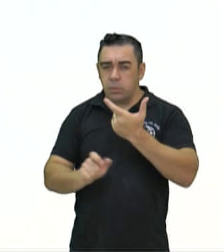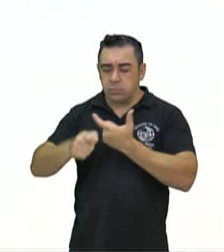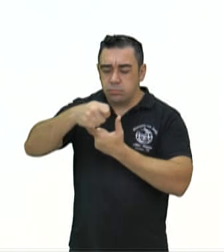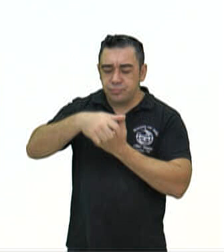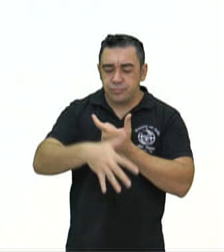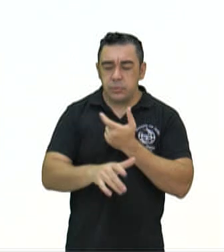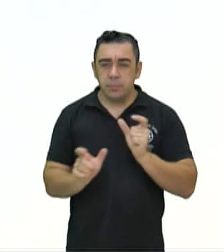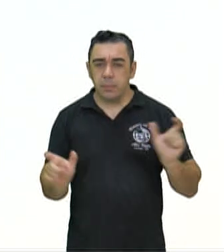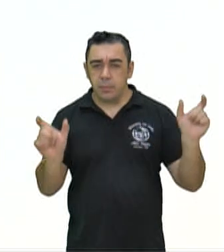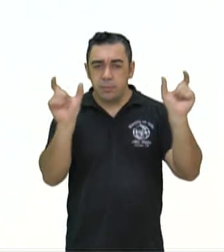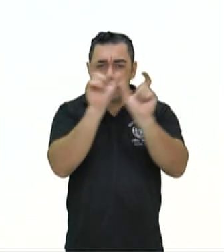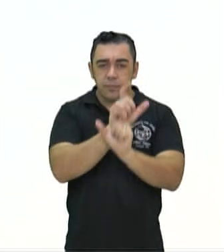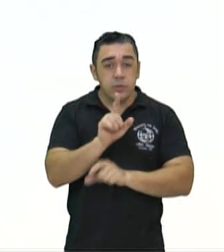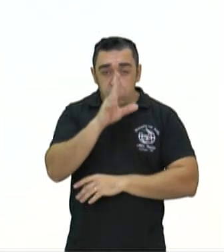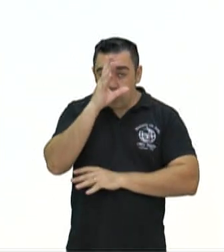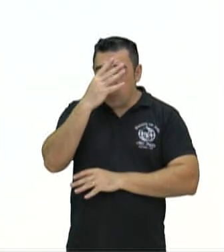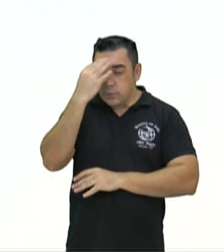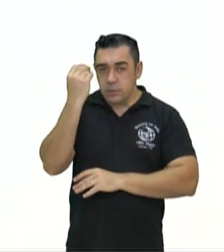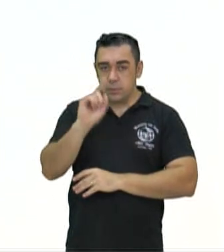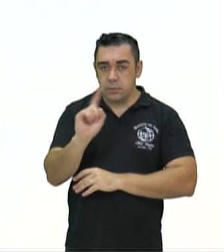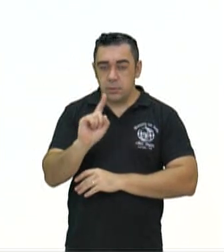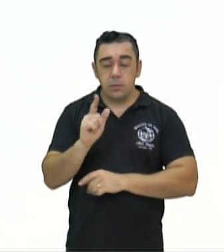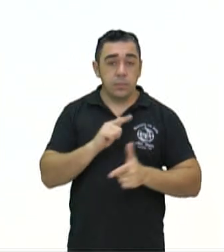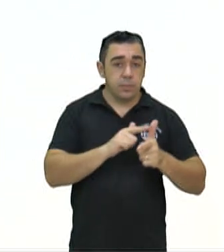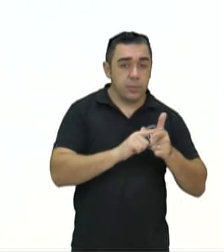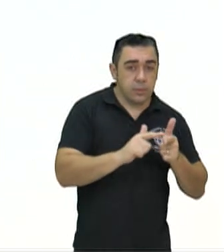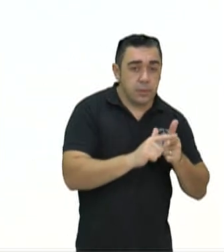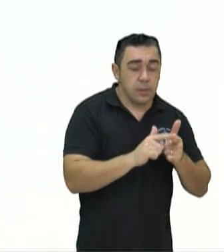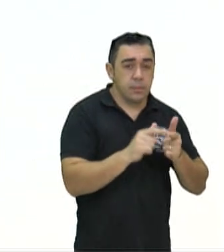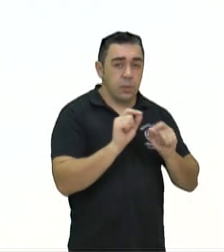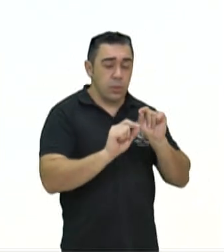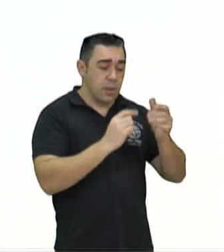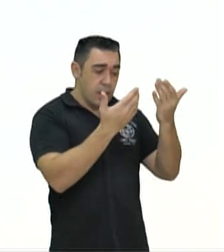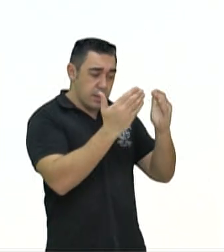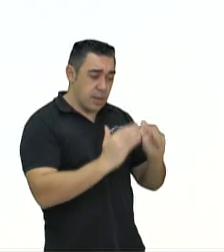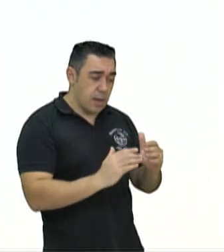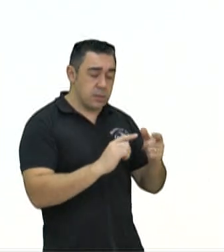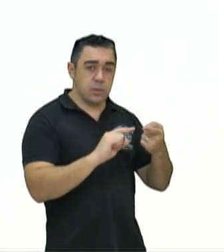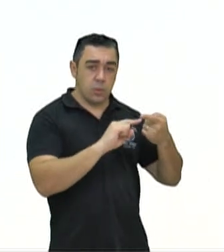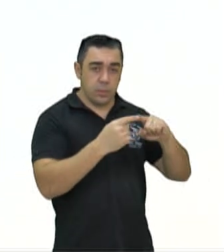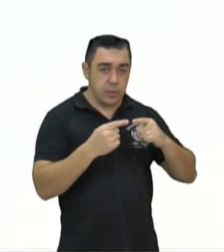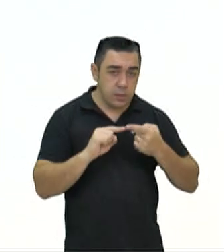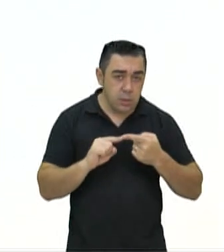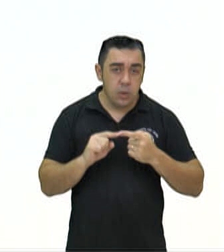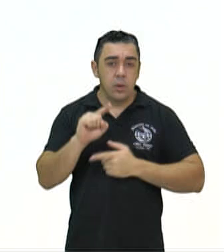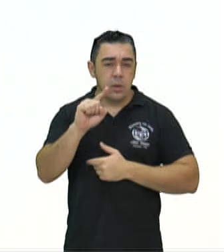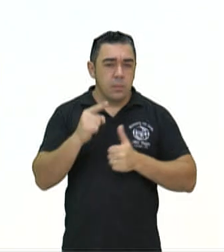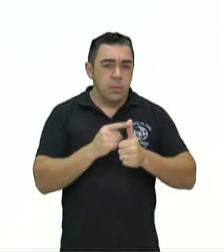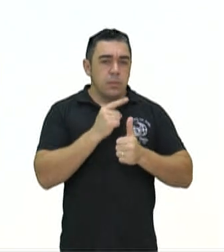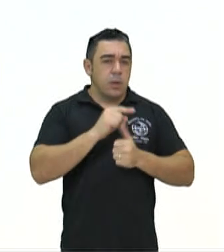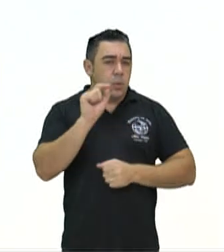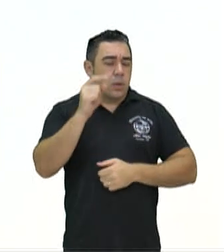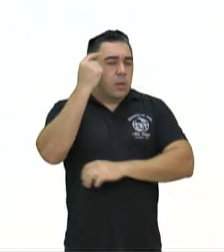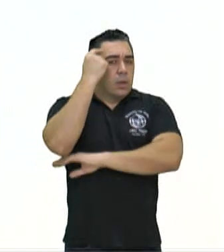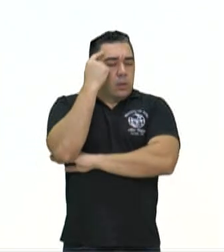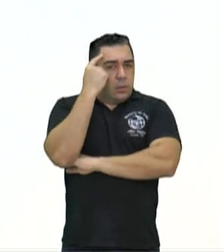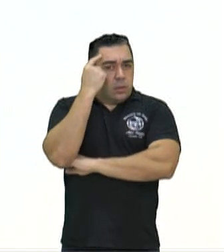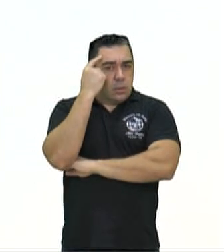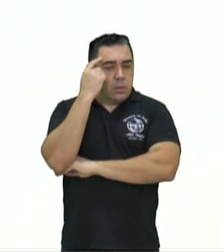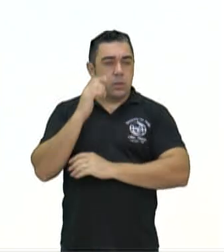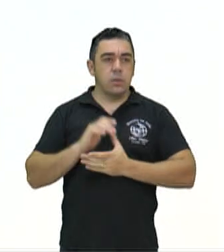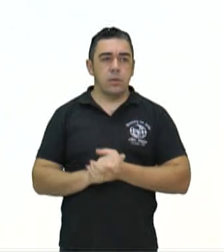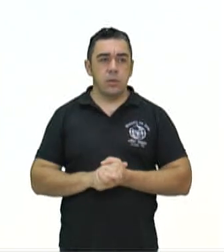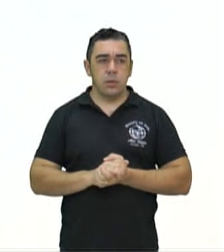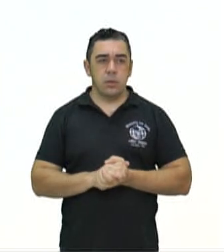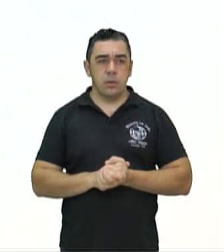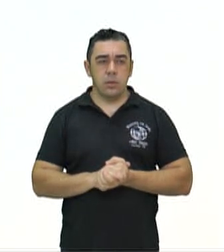se esquecerem. E quando a gente tiver problemas de análise combinatória, primeiro vocês vão fazer uma perguntinha.